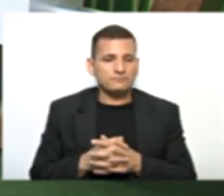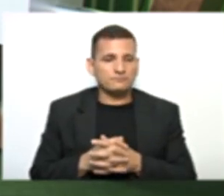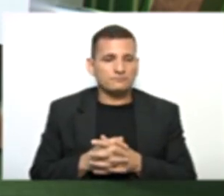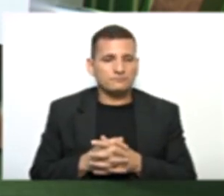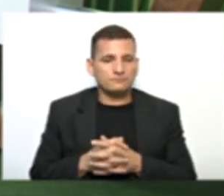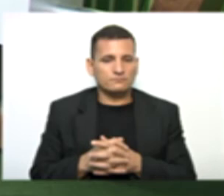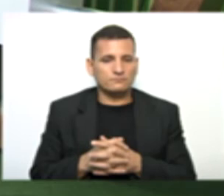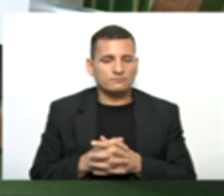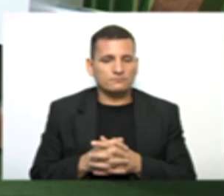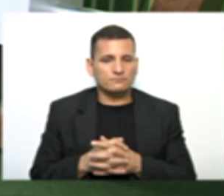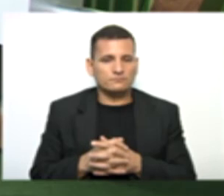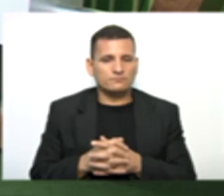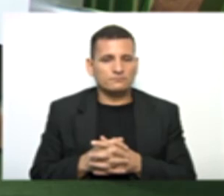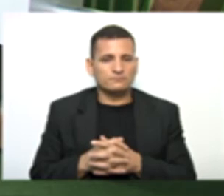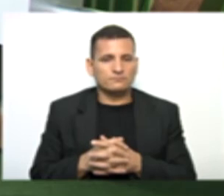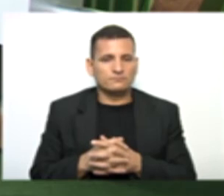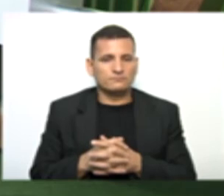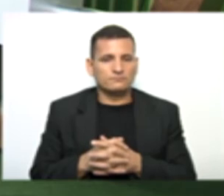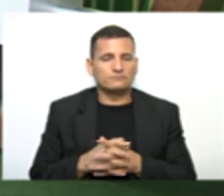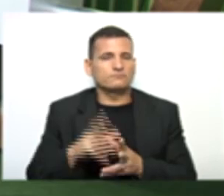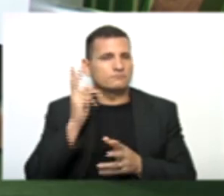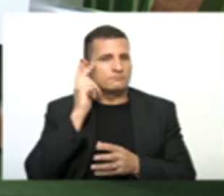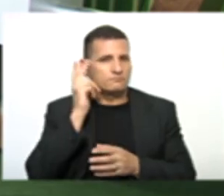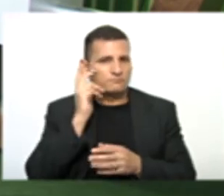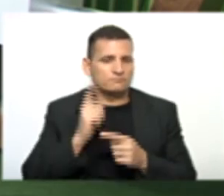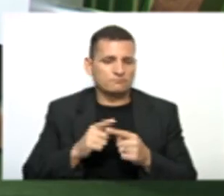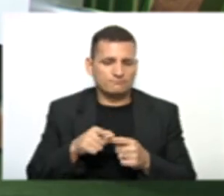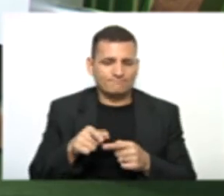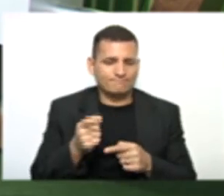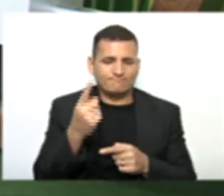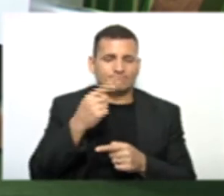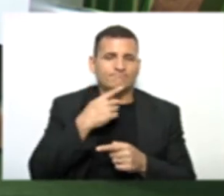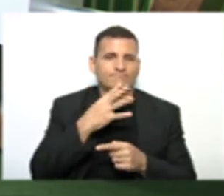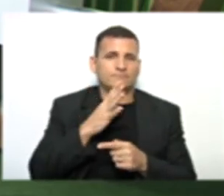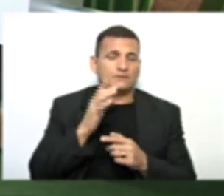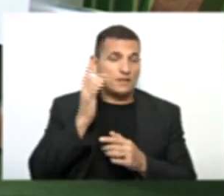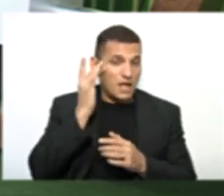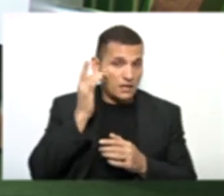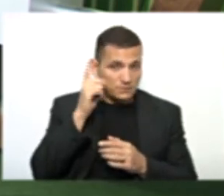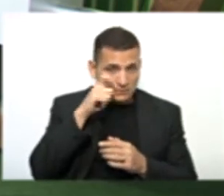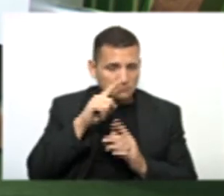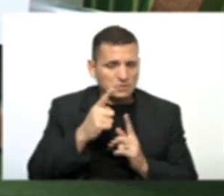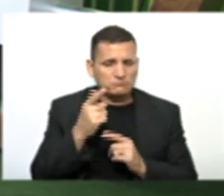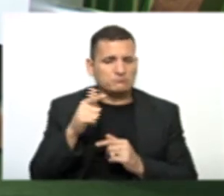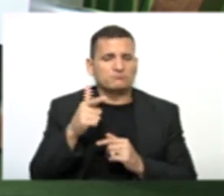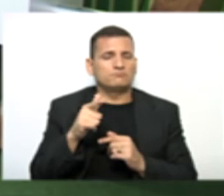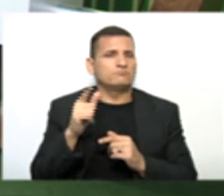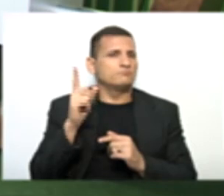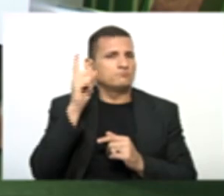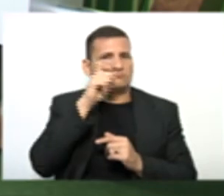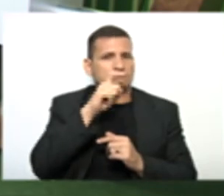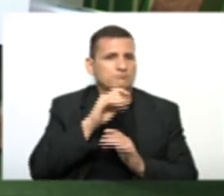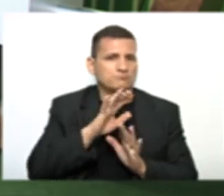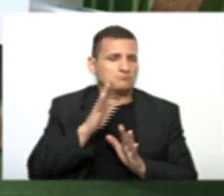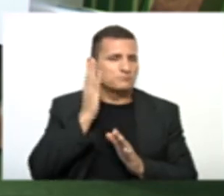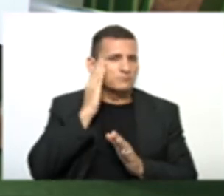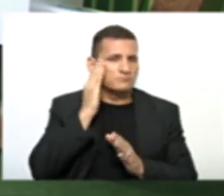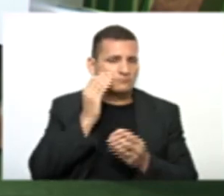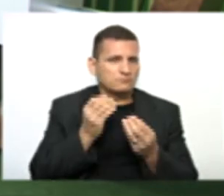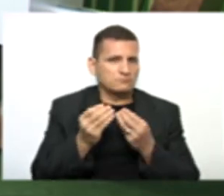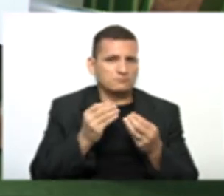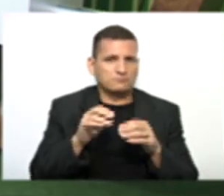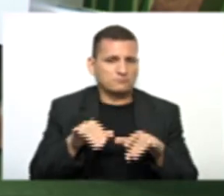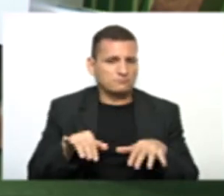É comum, é o desconhecido. Eles né? acham que fica difícil, mas na realidade não fica. É só questão de eles saberem interpretar. Entendeu? E a